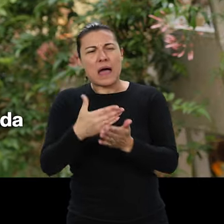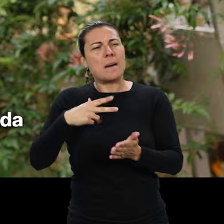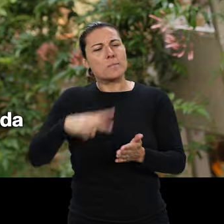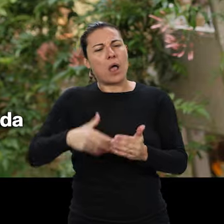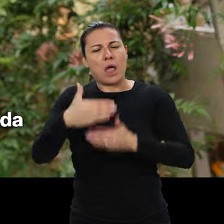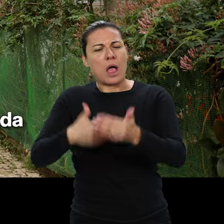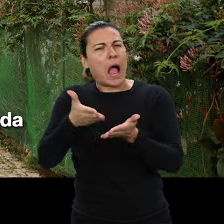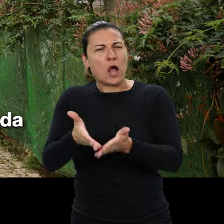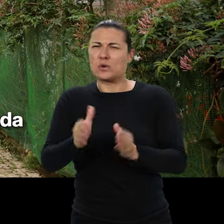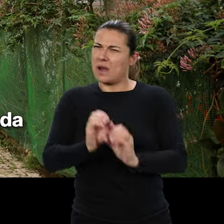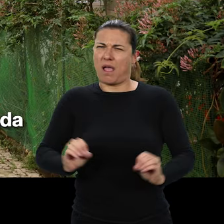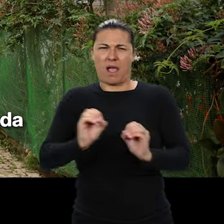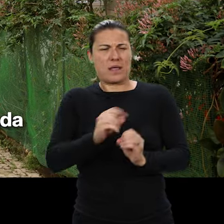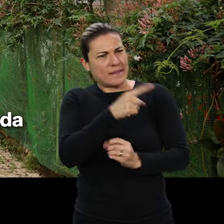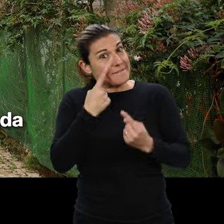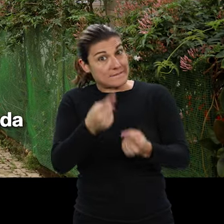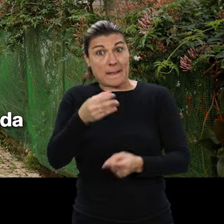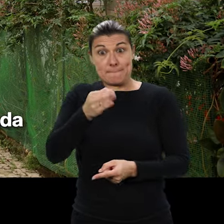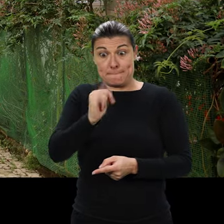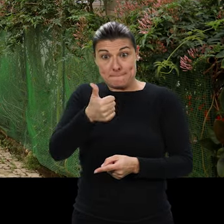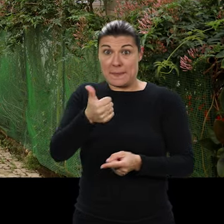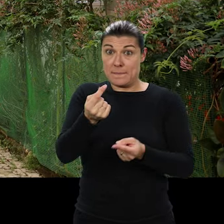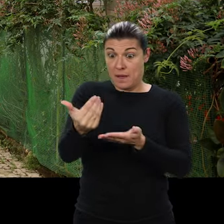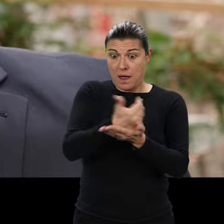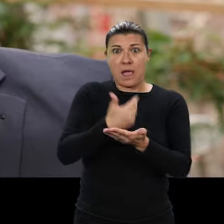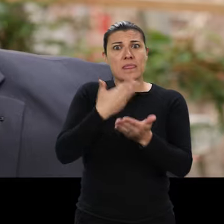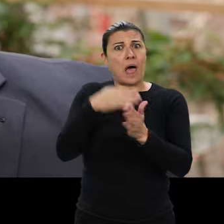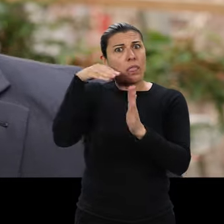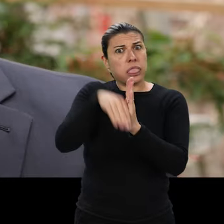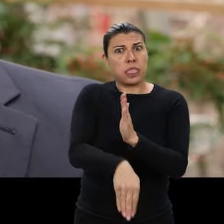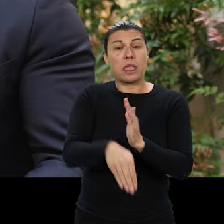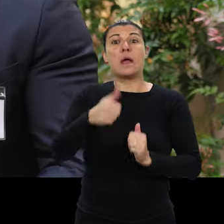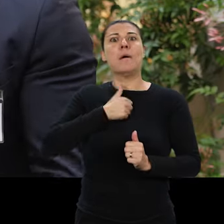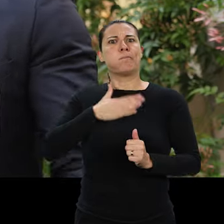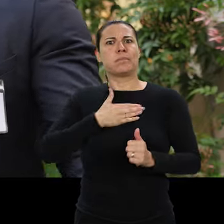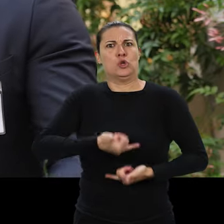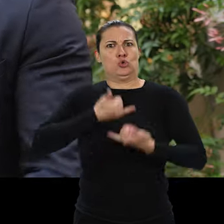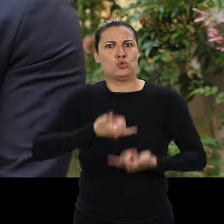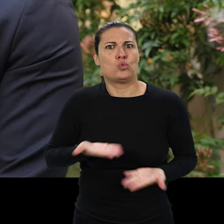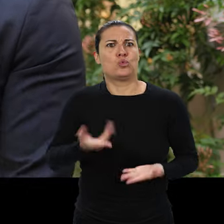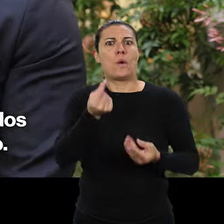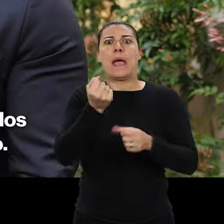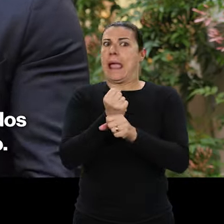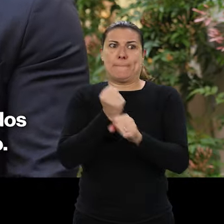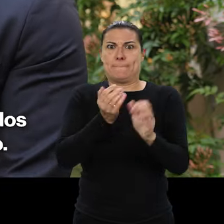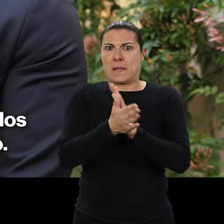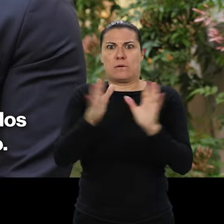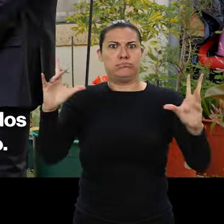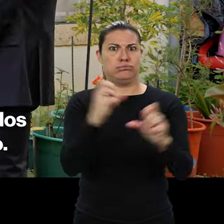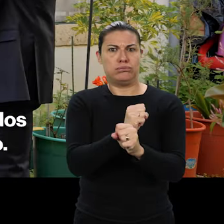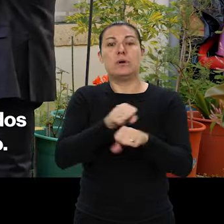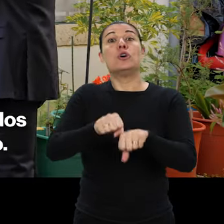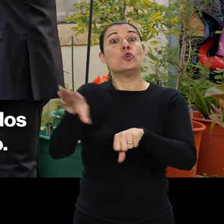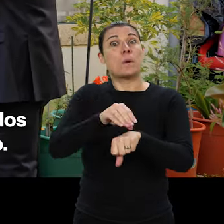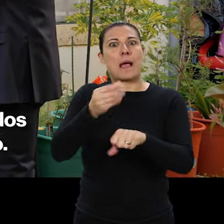mentalidade negativa não ajuda nada ao país a andar para a frente. Não vê que assim o PIB afunda, os proprietários assustam-se, o emprego desaparece,